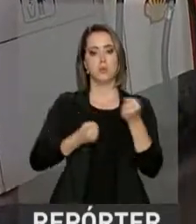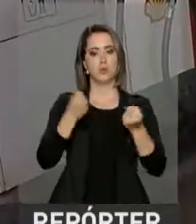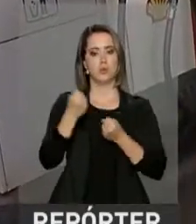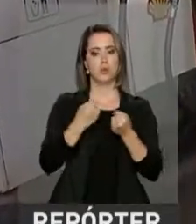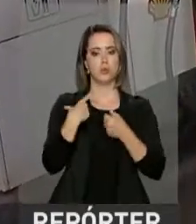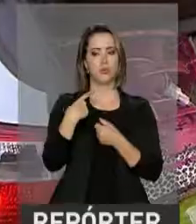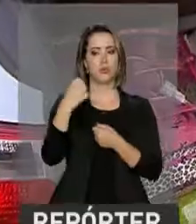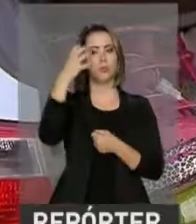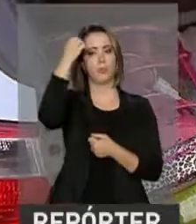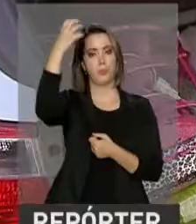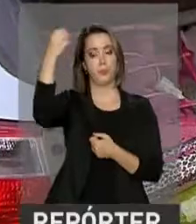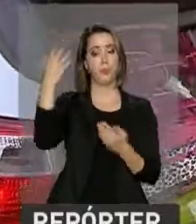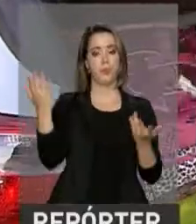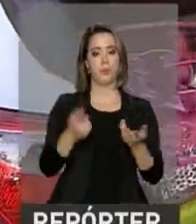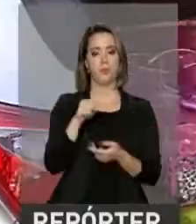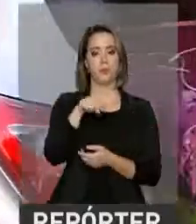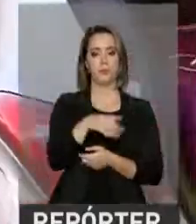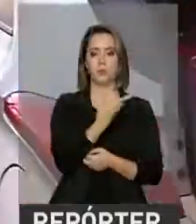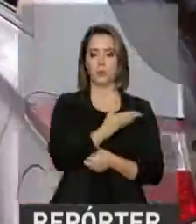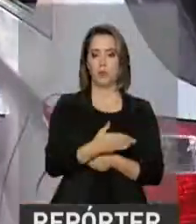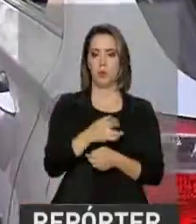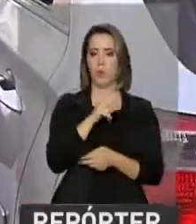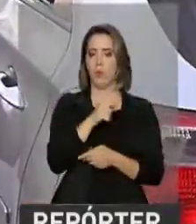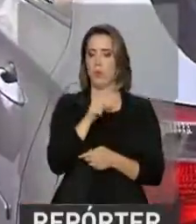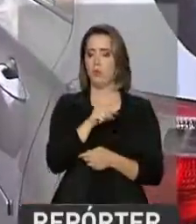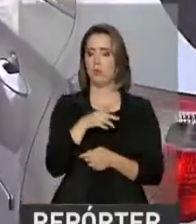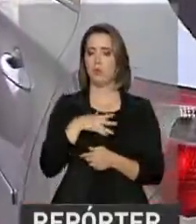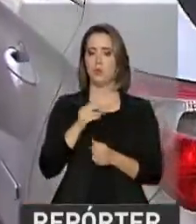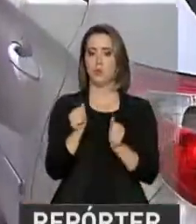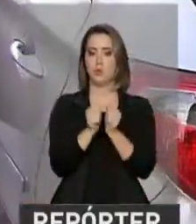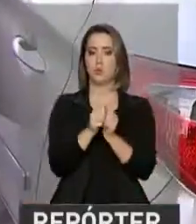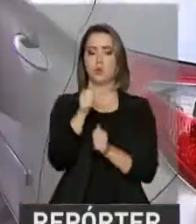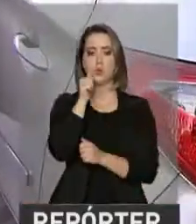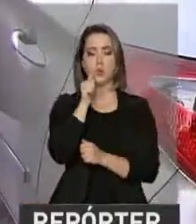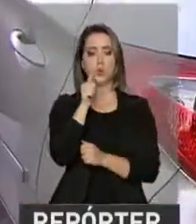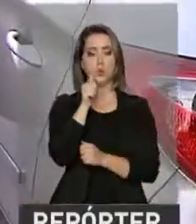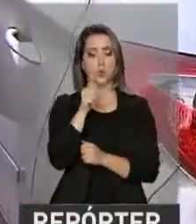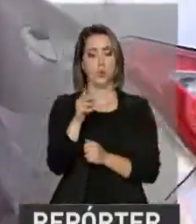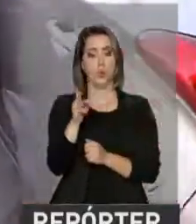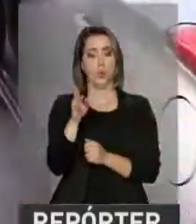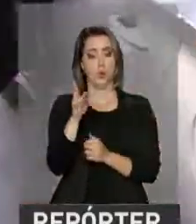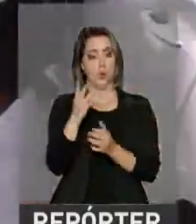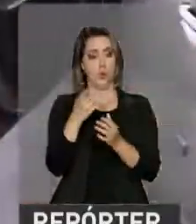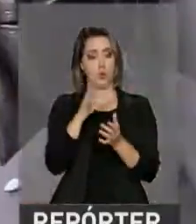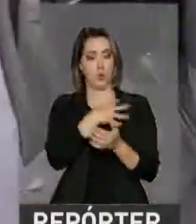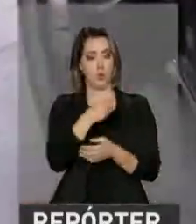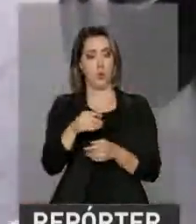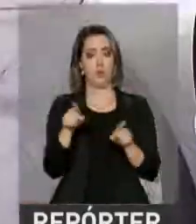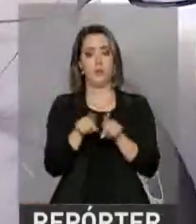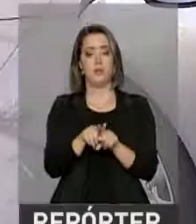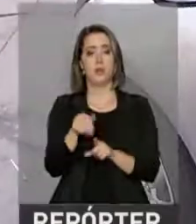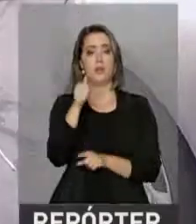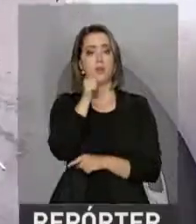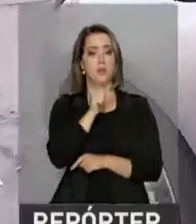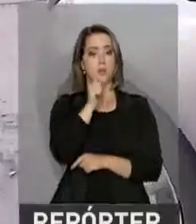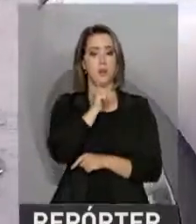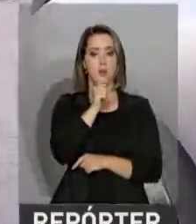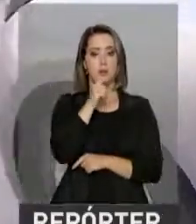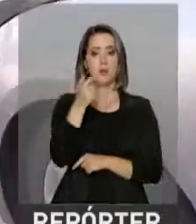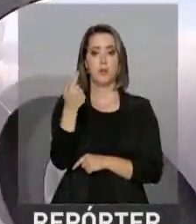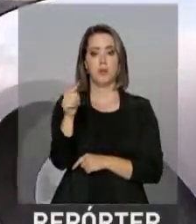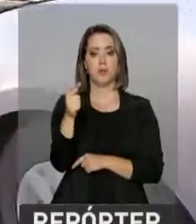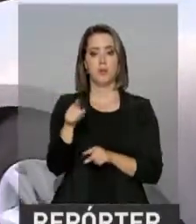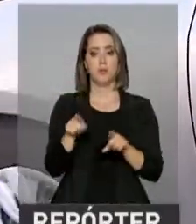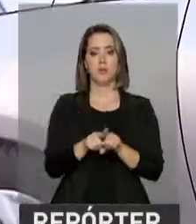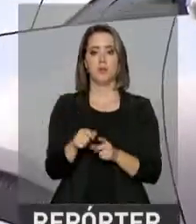de Tiradentes. É o caso da Rosilene, que vai viajar com a filha e uma amiga para Caldas Novas, em Goiás. O carro dela não